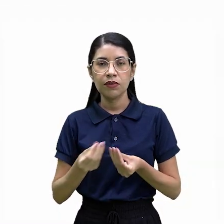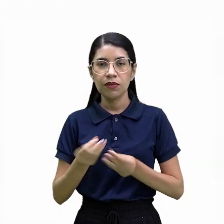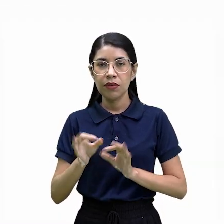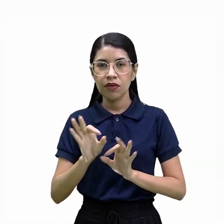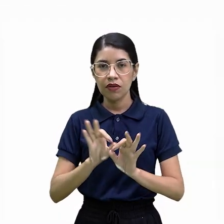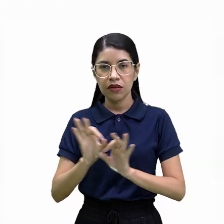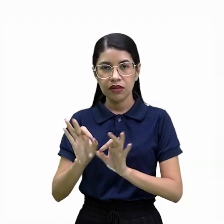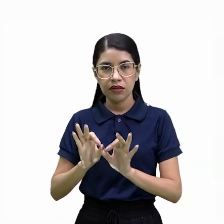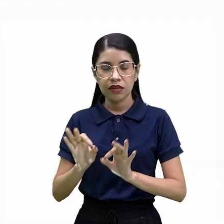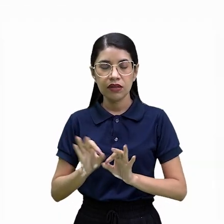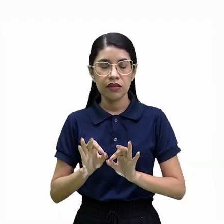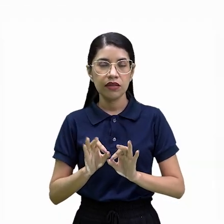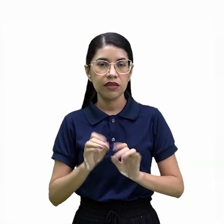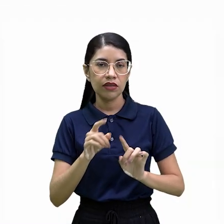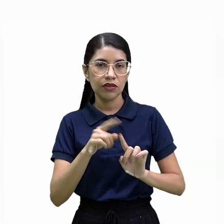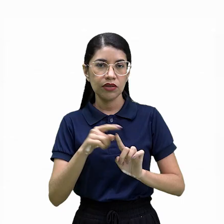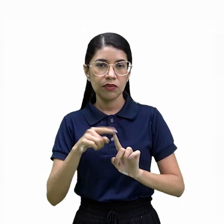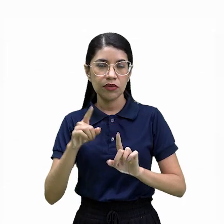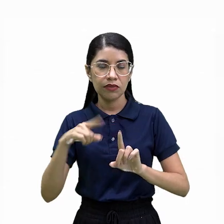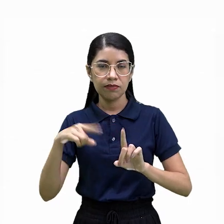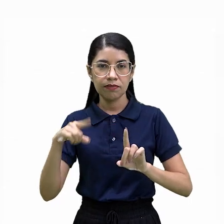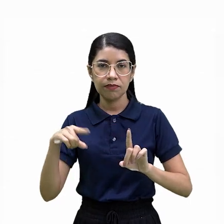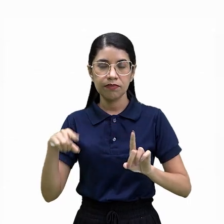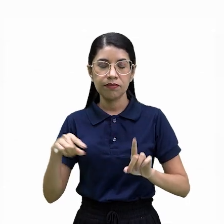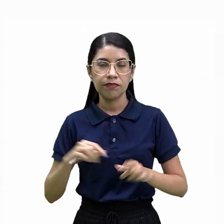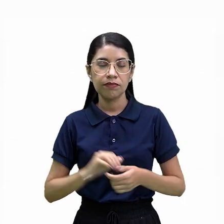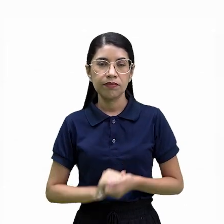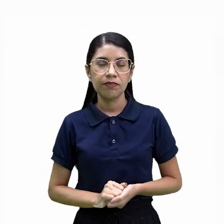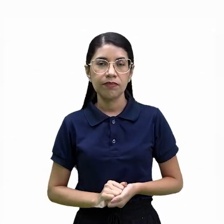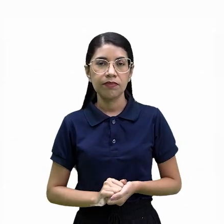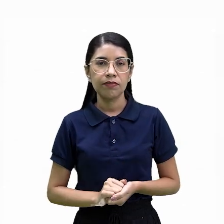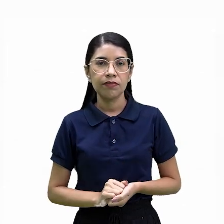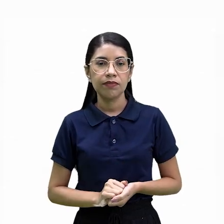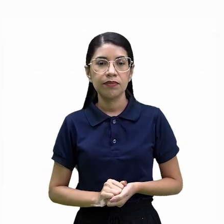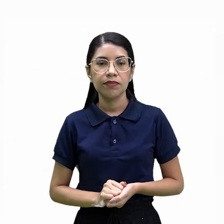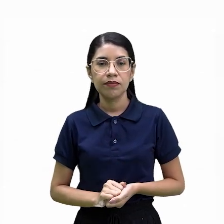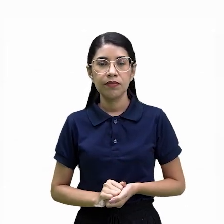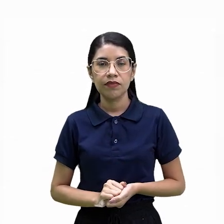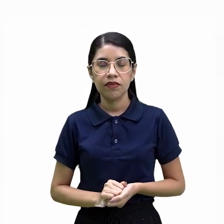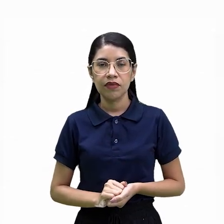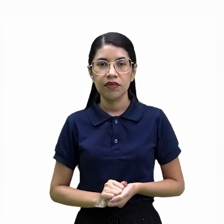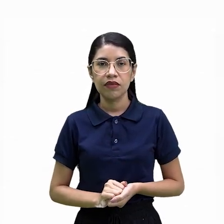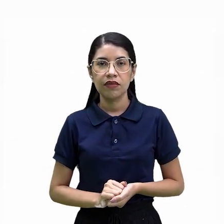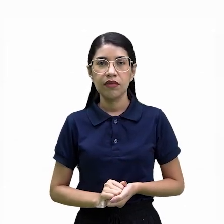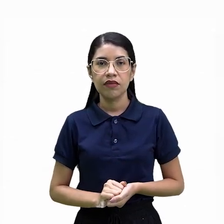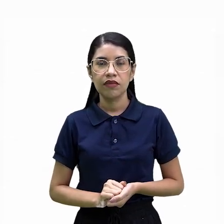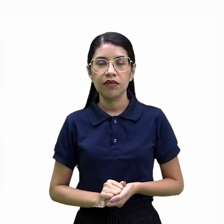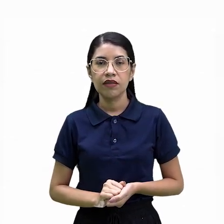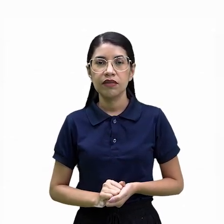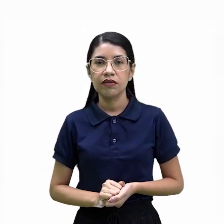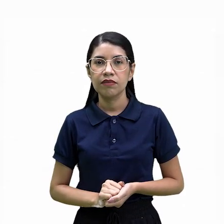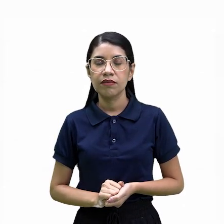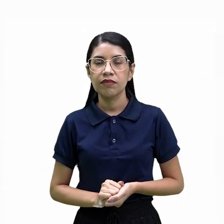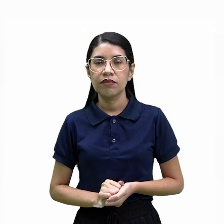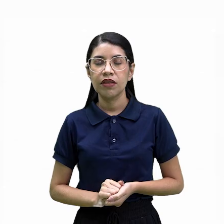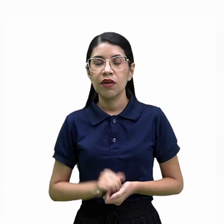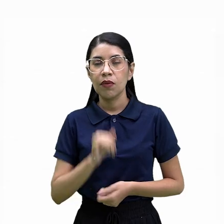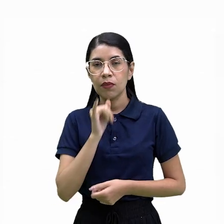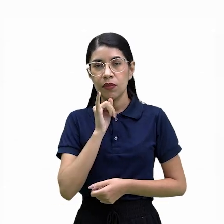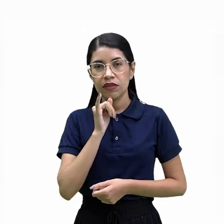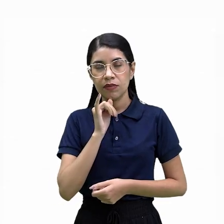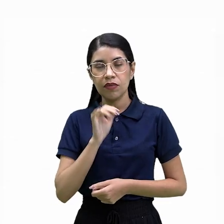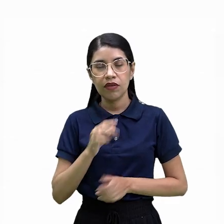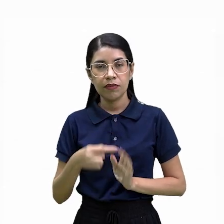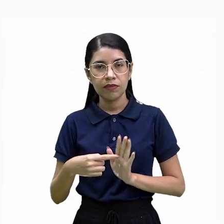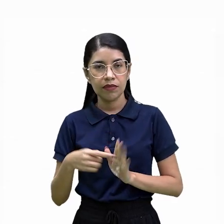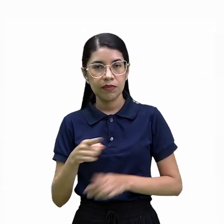histograma? Então, a gente vai construir esse histograma dentro já com um exemplo,